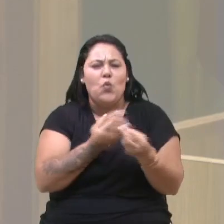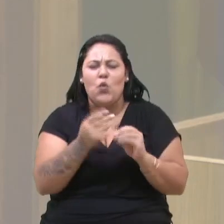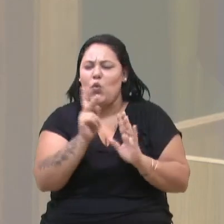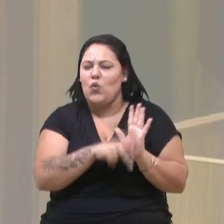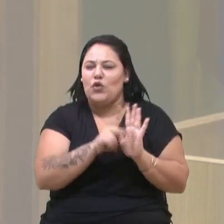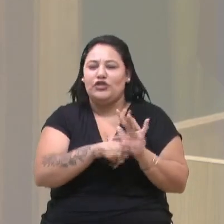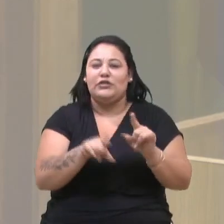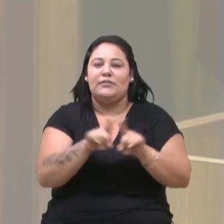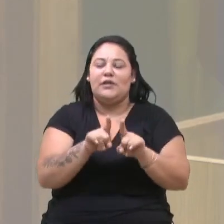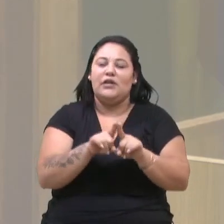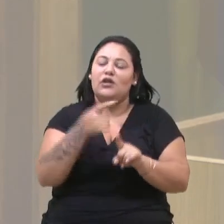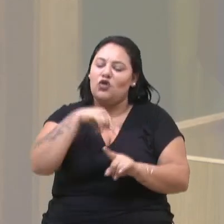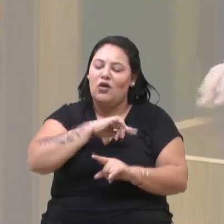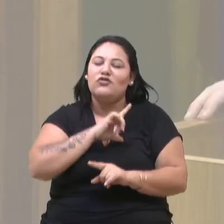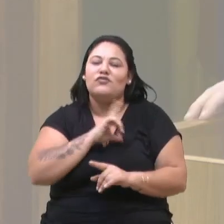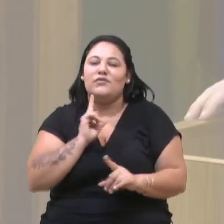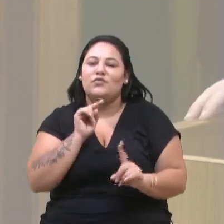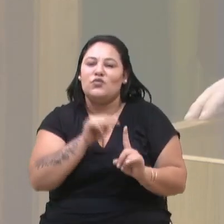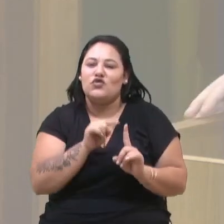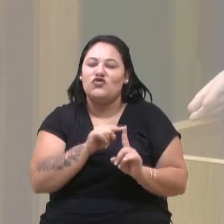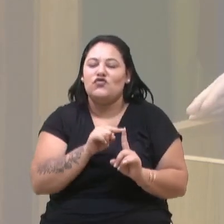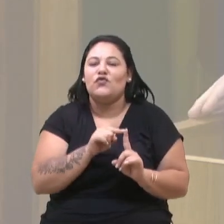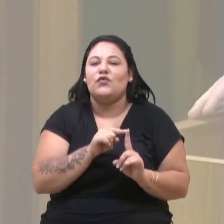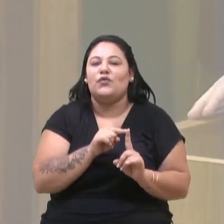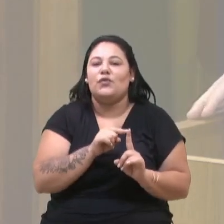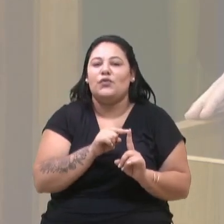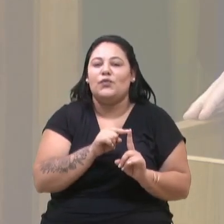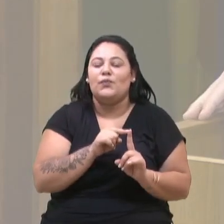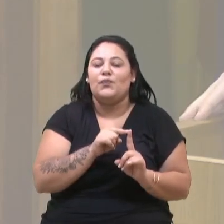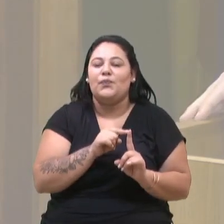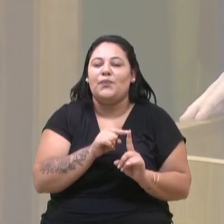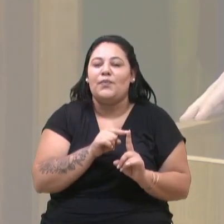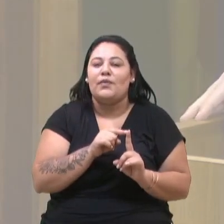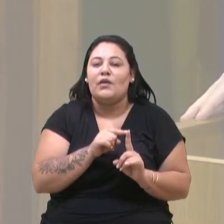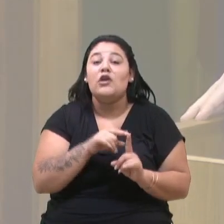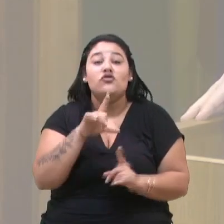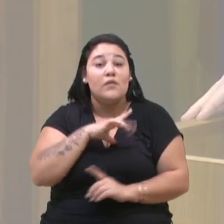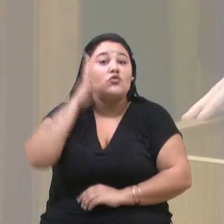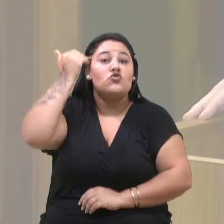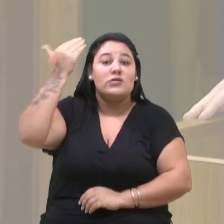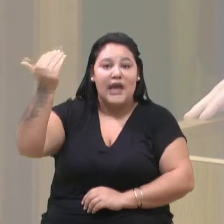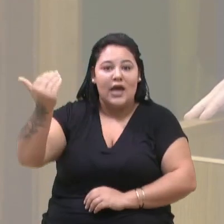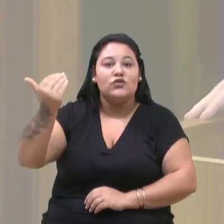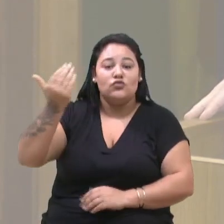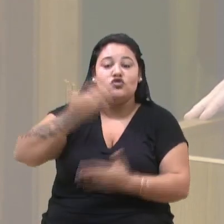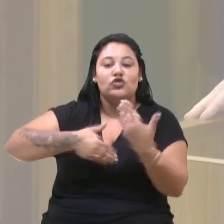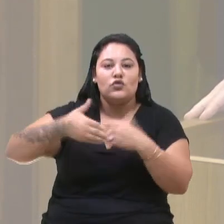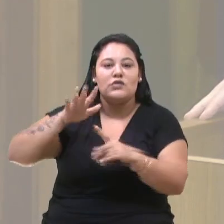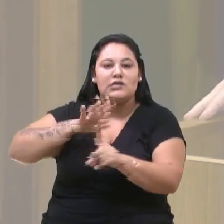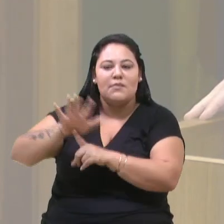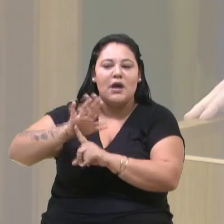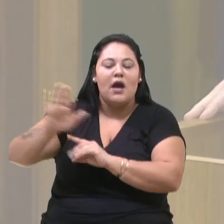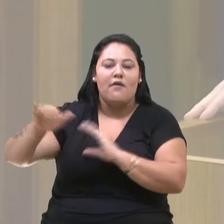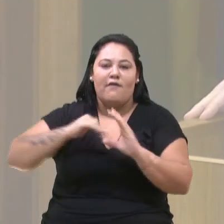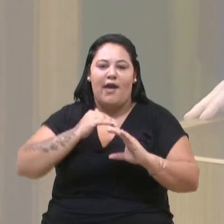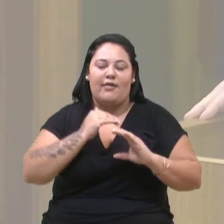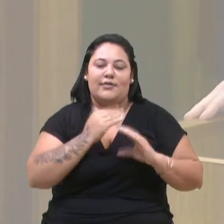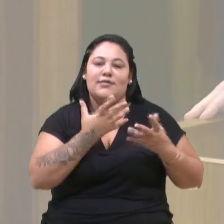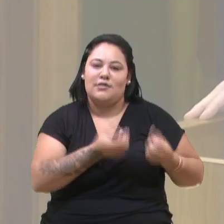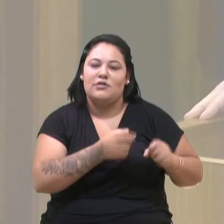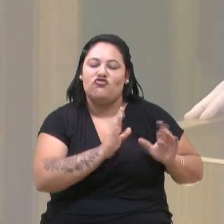nós obtivemos êxito, né, na grande maioria de todas essas demandas encaminhadas. Estava fazendo